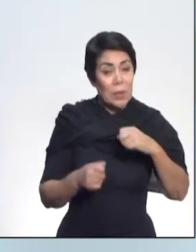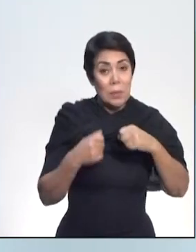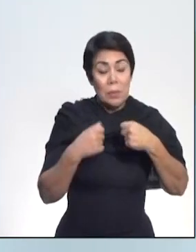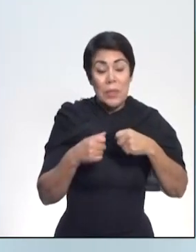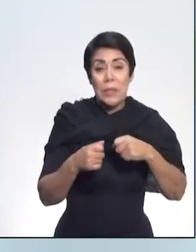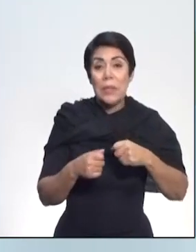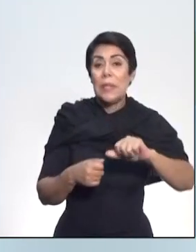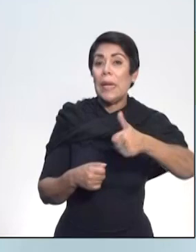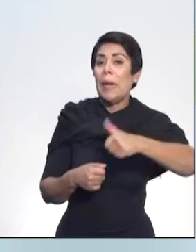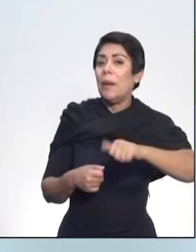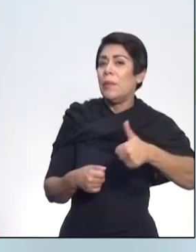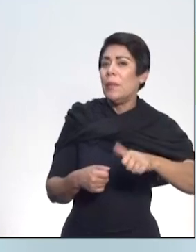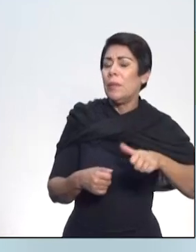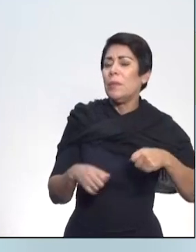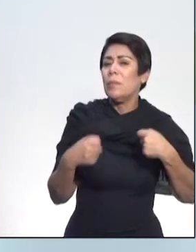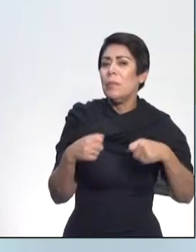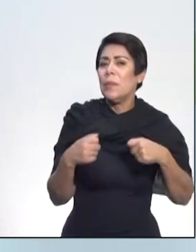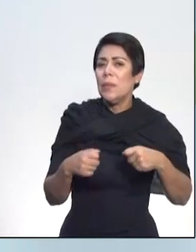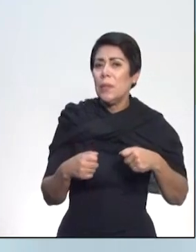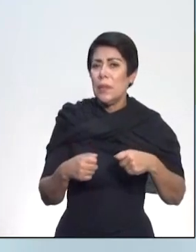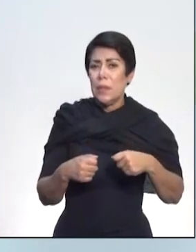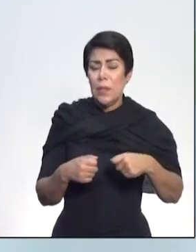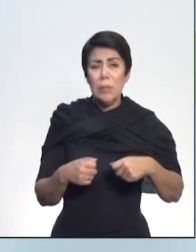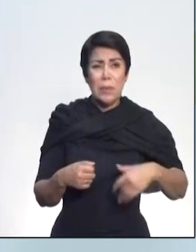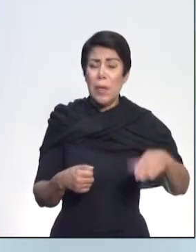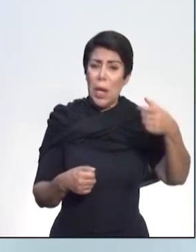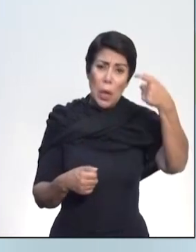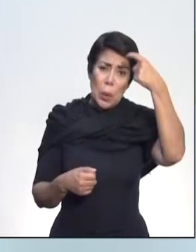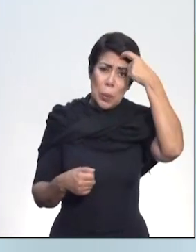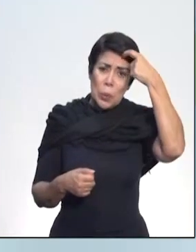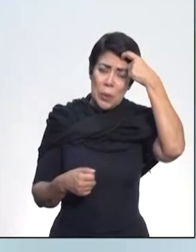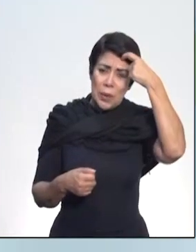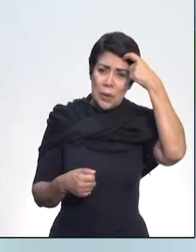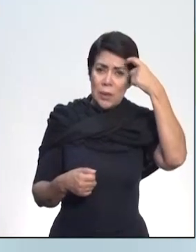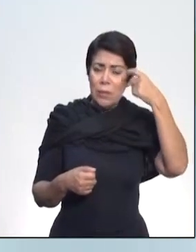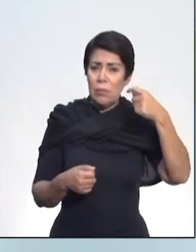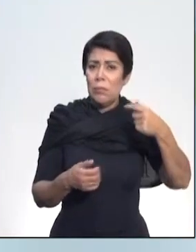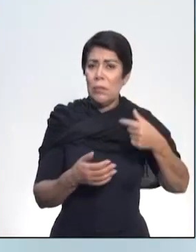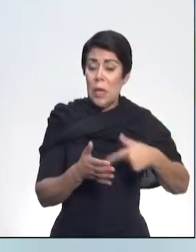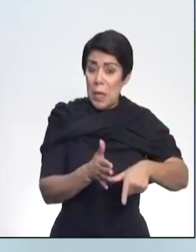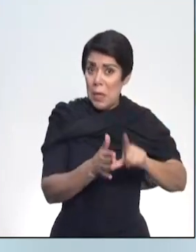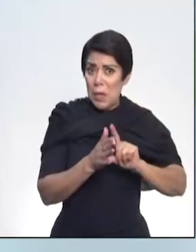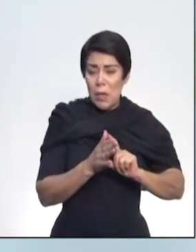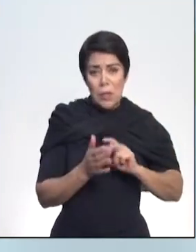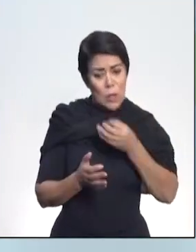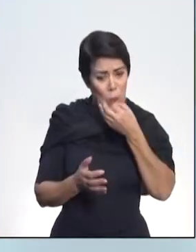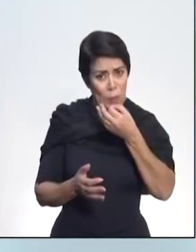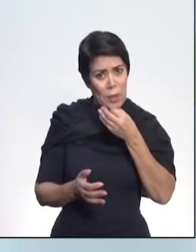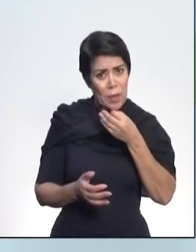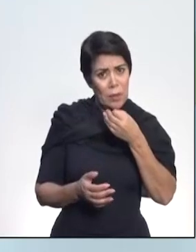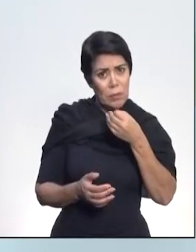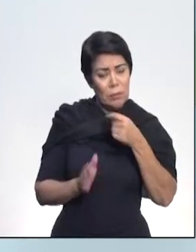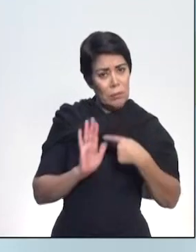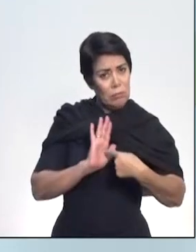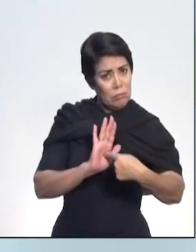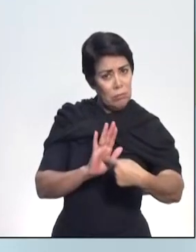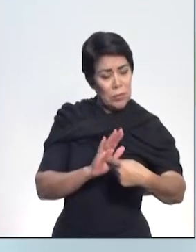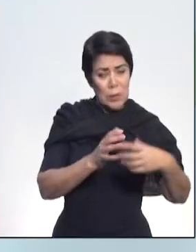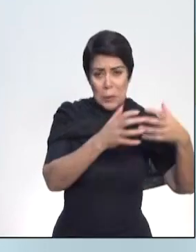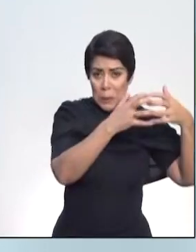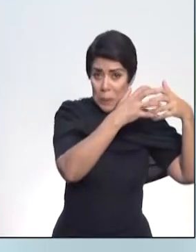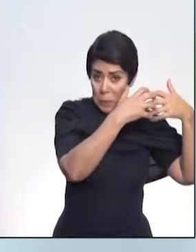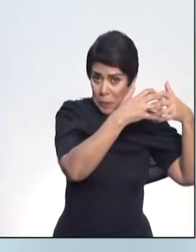juízo de valor, passe pelo crivo da razão, para que a gente raciocine antes de julgar o outro ou as